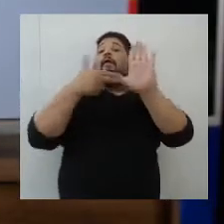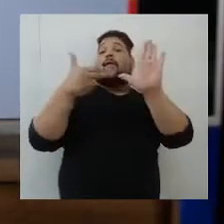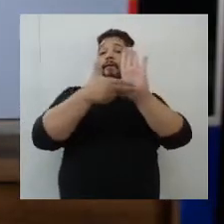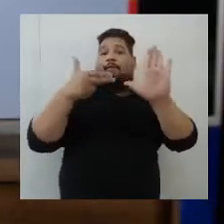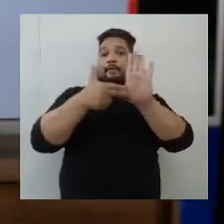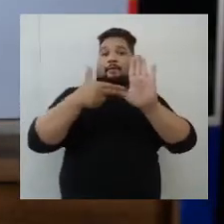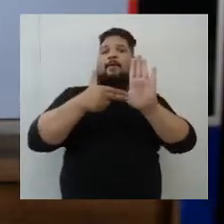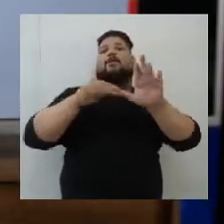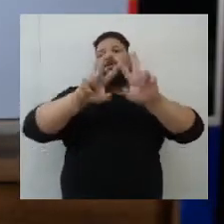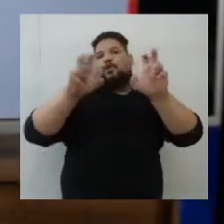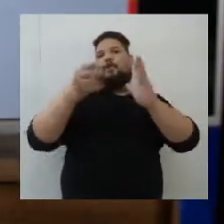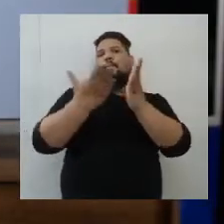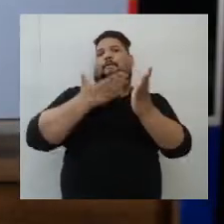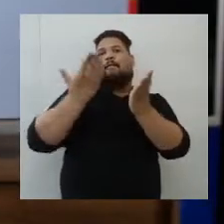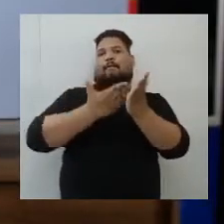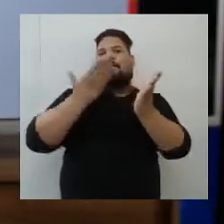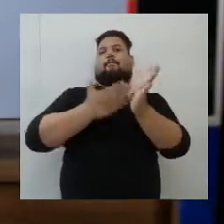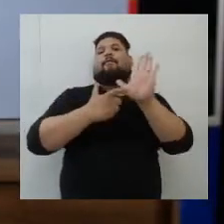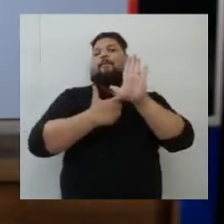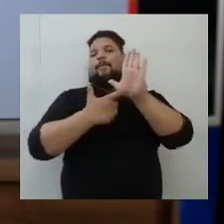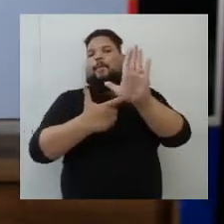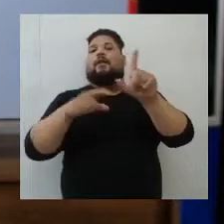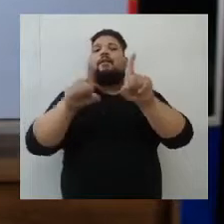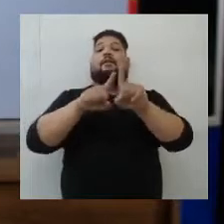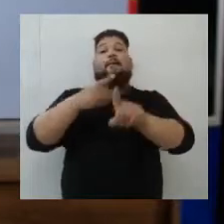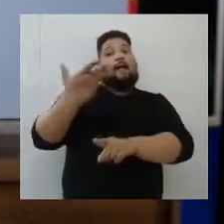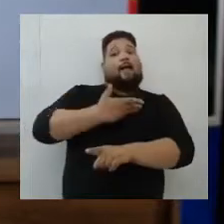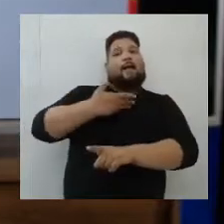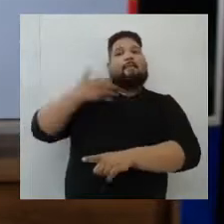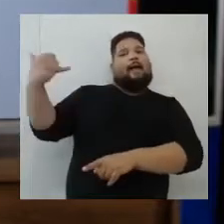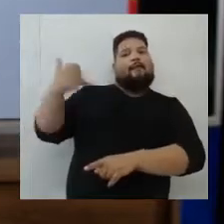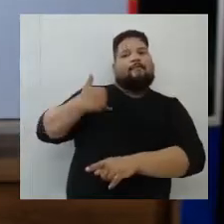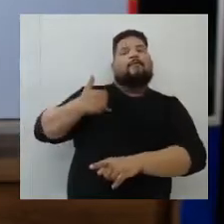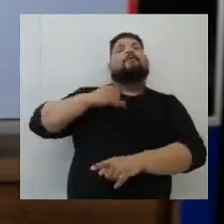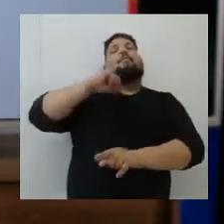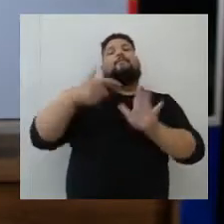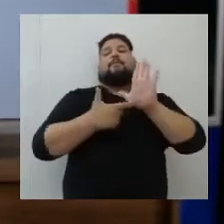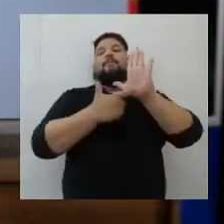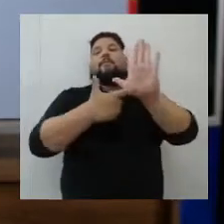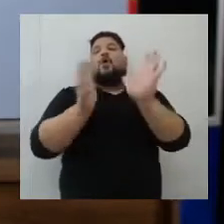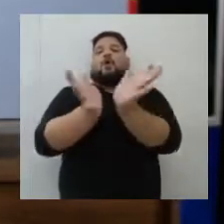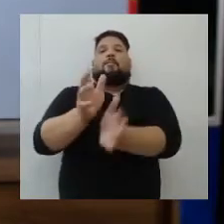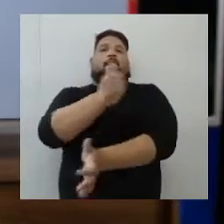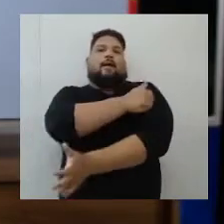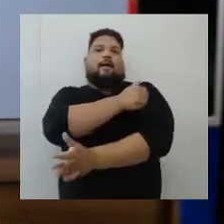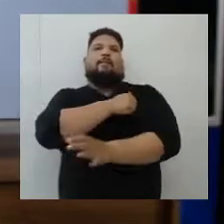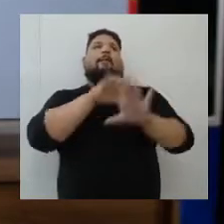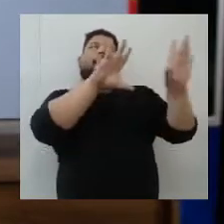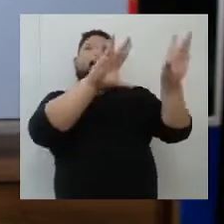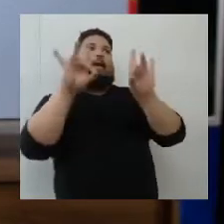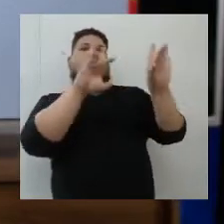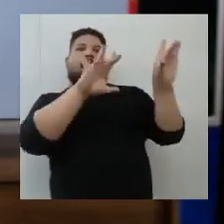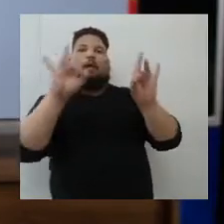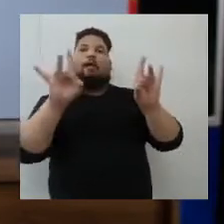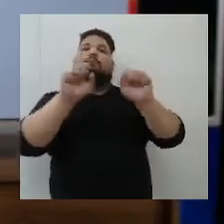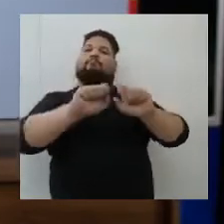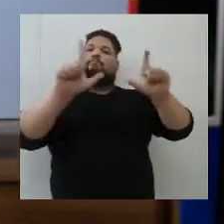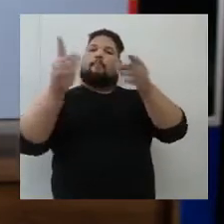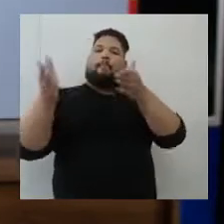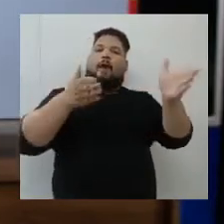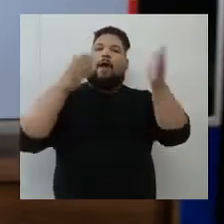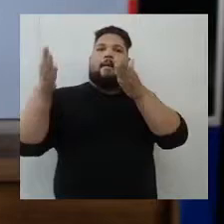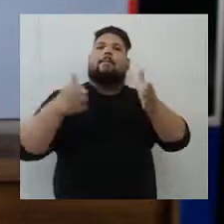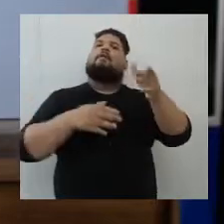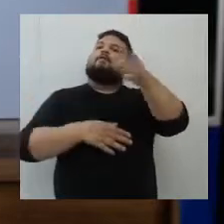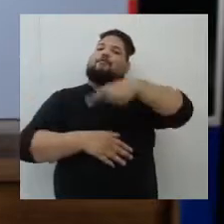costumo receber como indicações de colegas. Então, eu fiz alguns recortes que vão aparecer no decorrer dessas aulas e eu